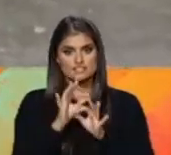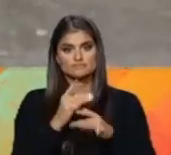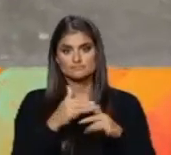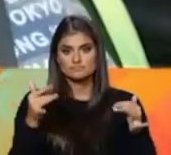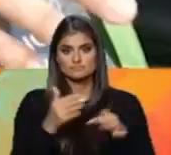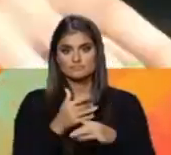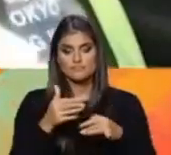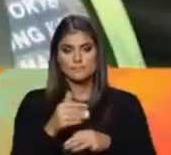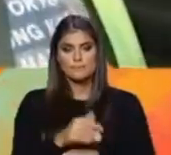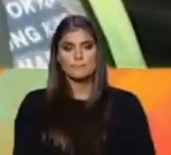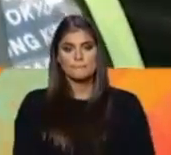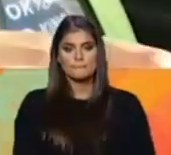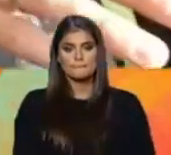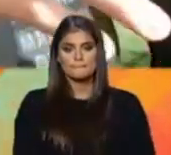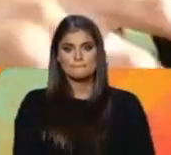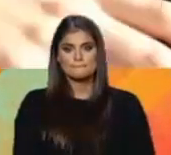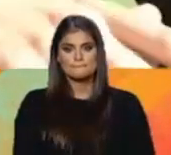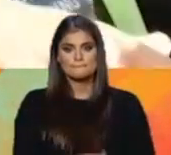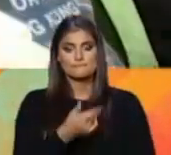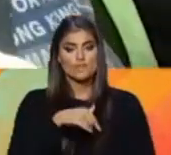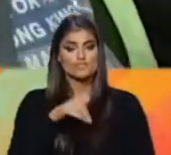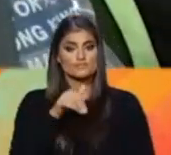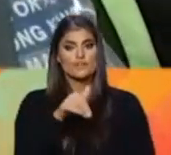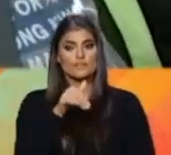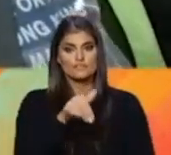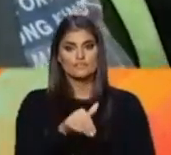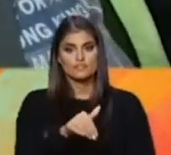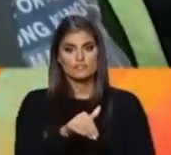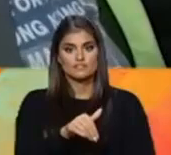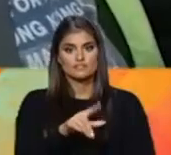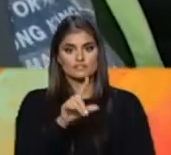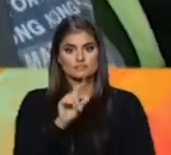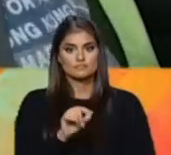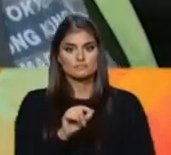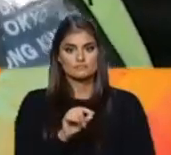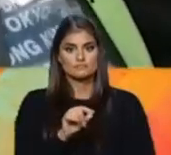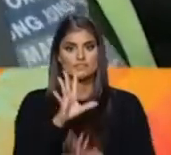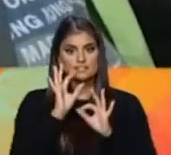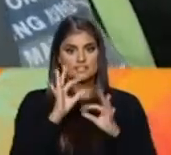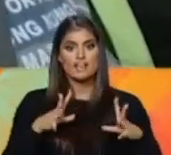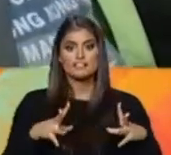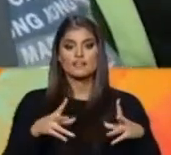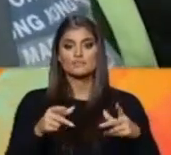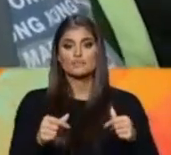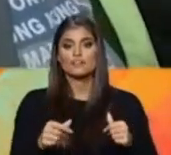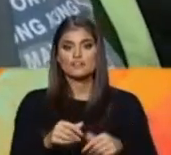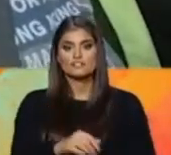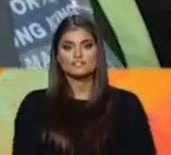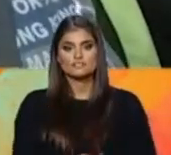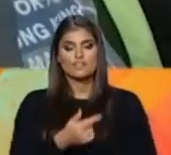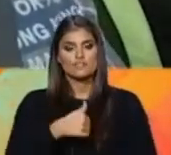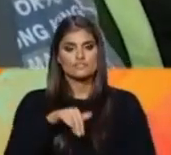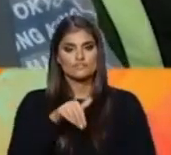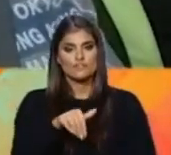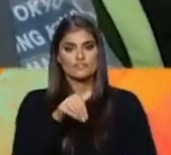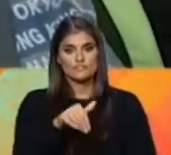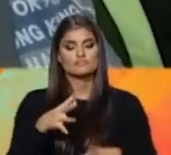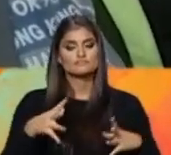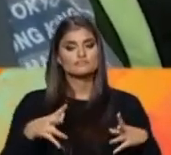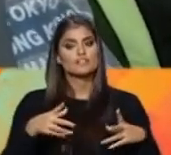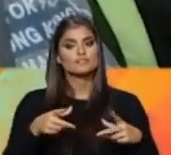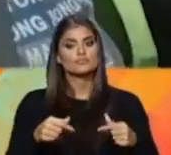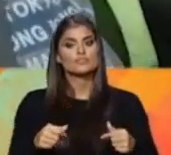e tudo. Nós vamos andar de trator, nós vamos andar